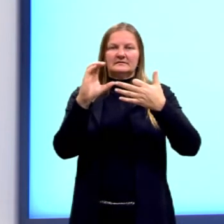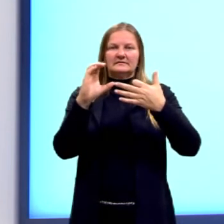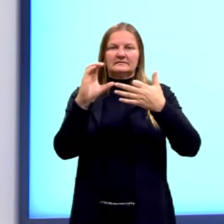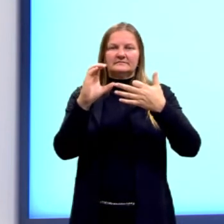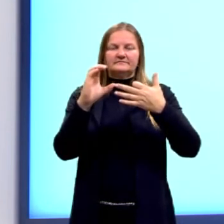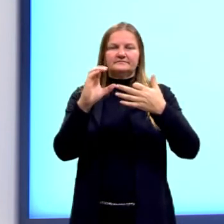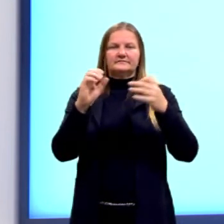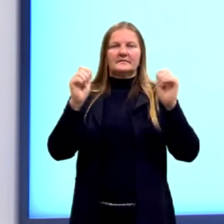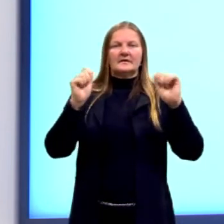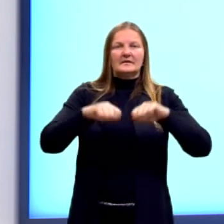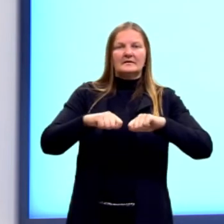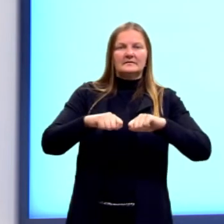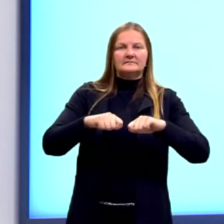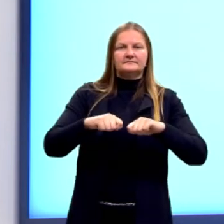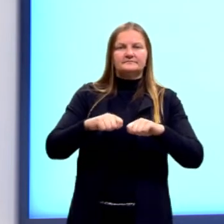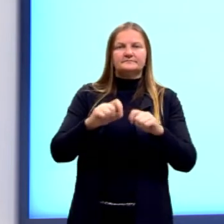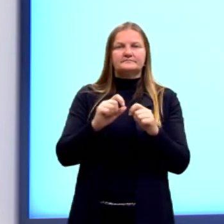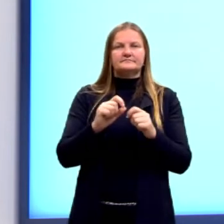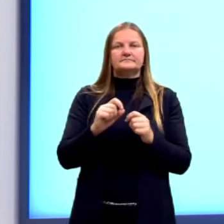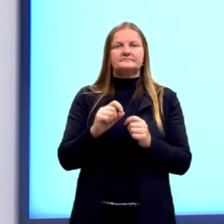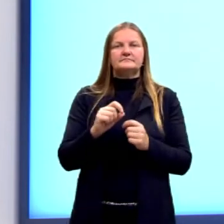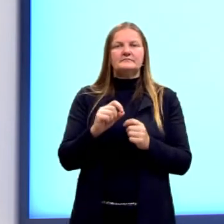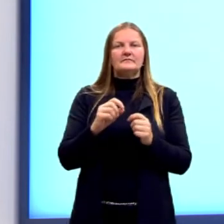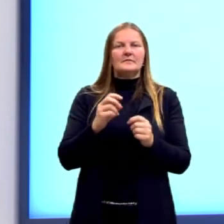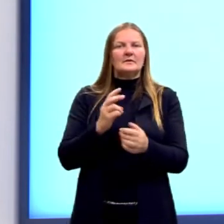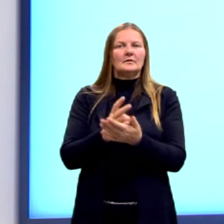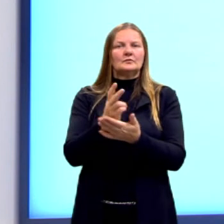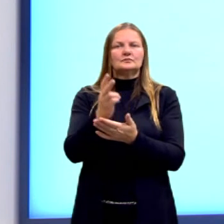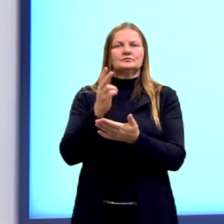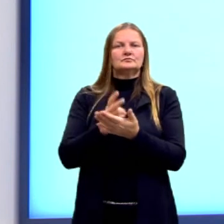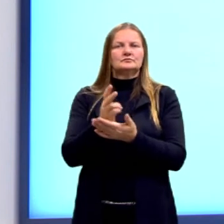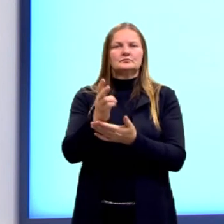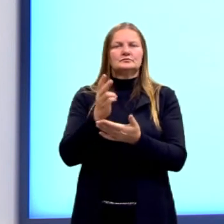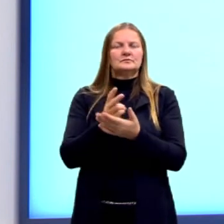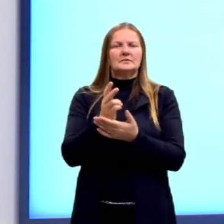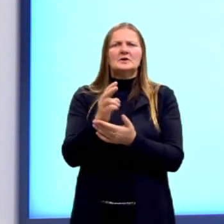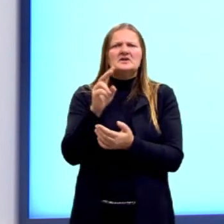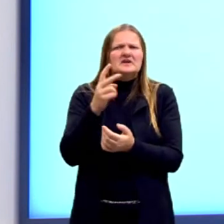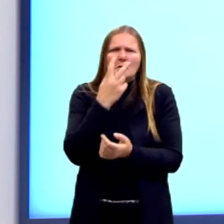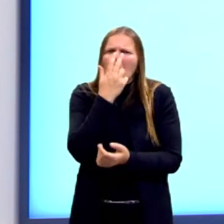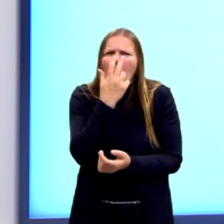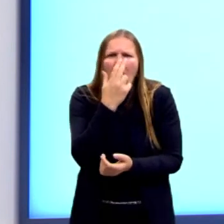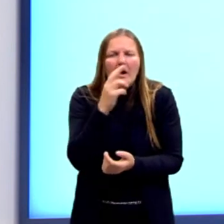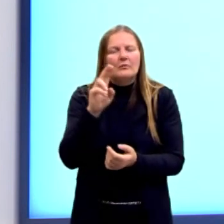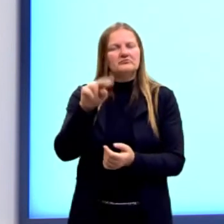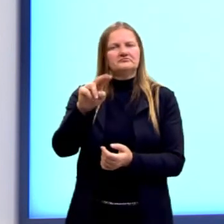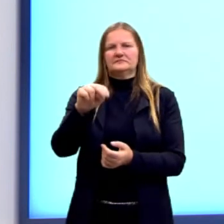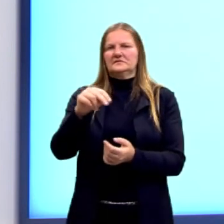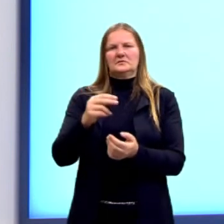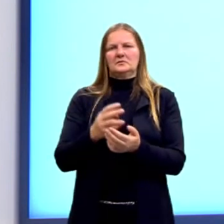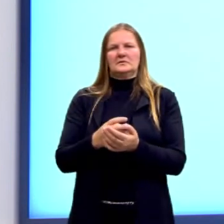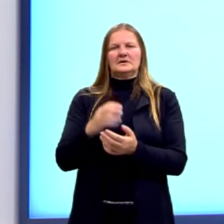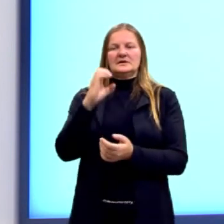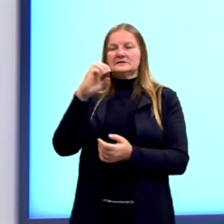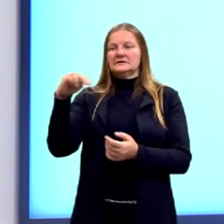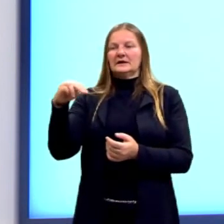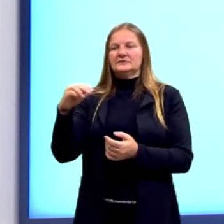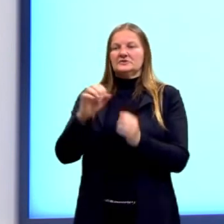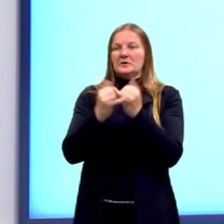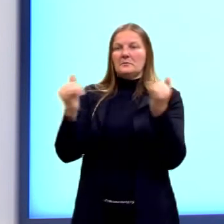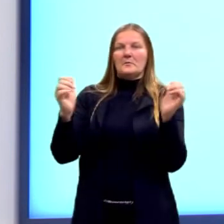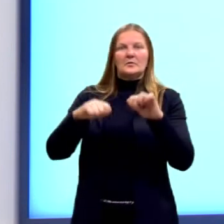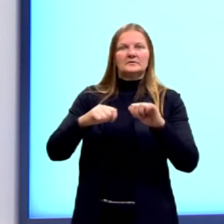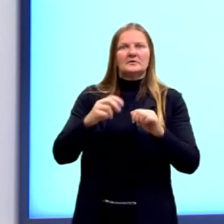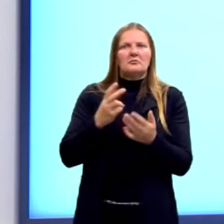a energia cinética da partícula permanece em constante não também mas não tem como elas vão variar né